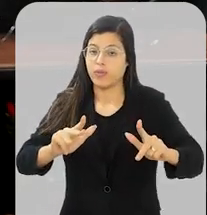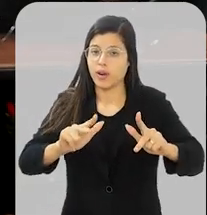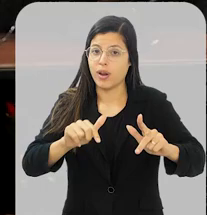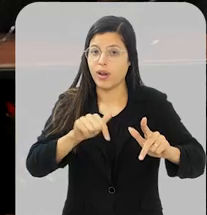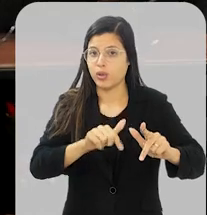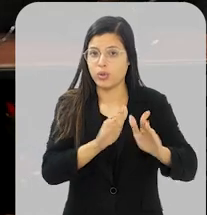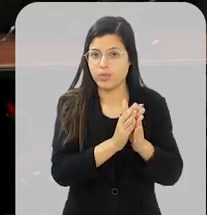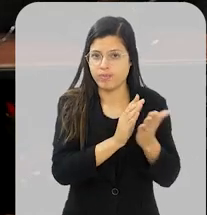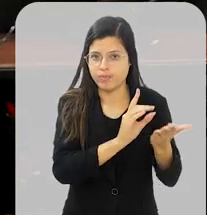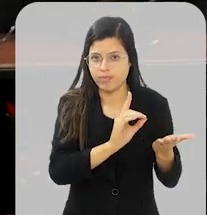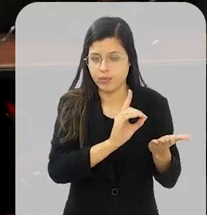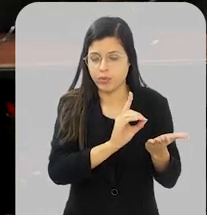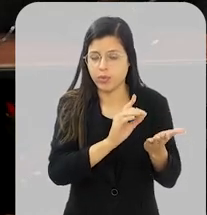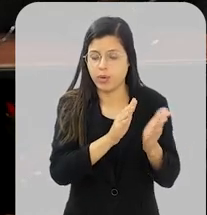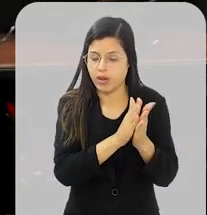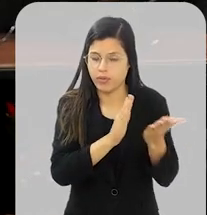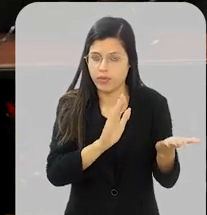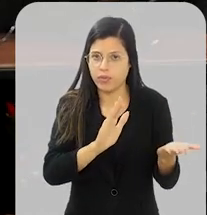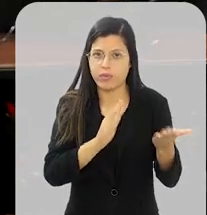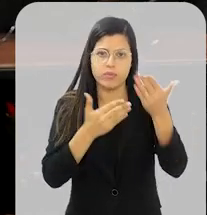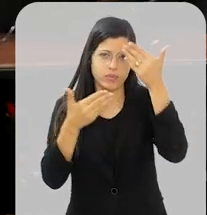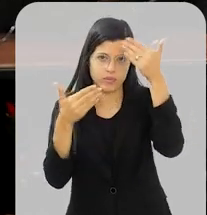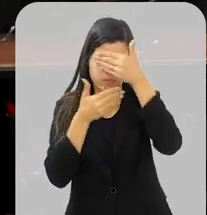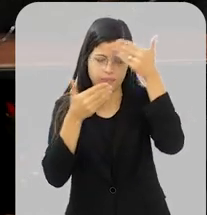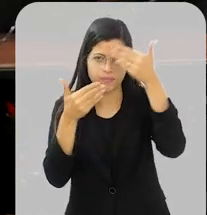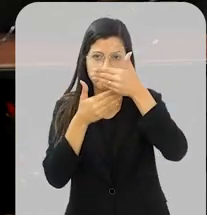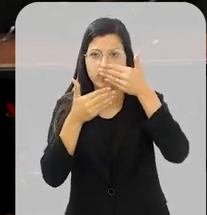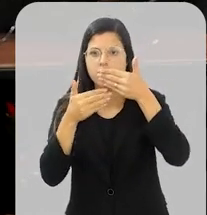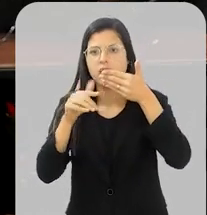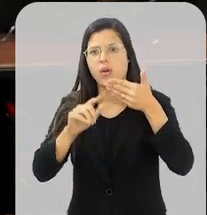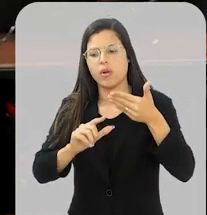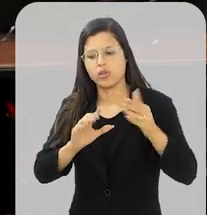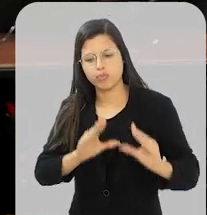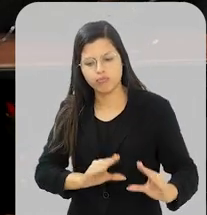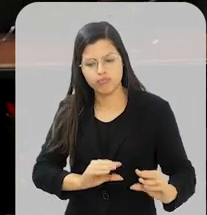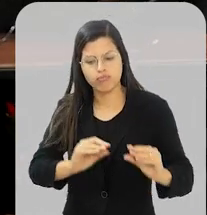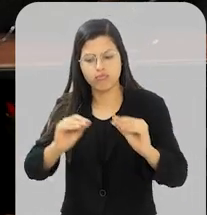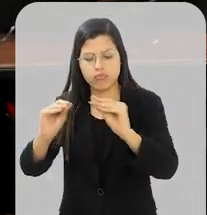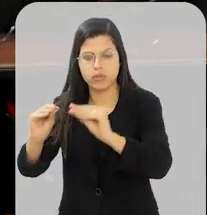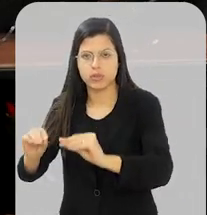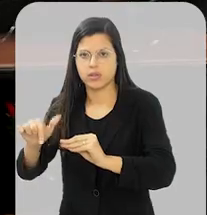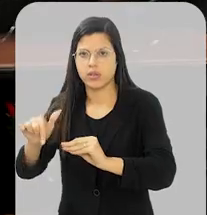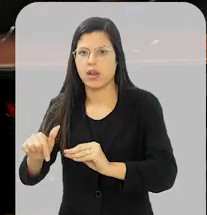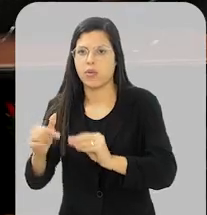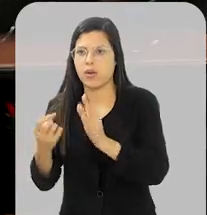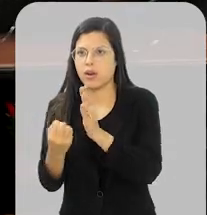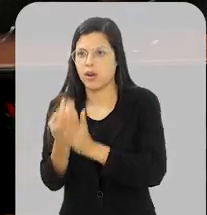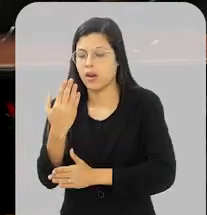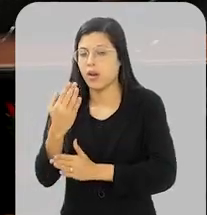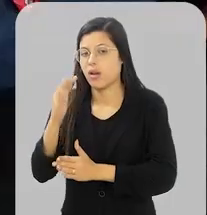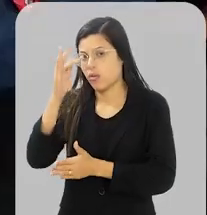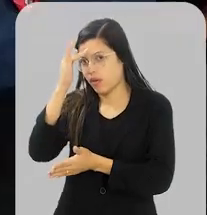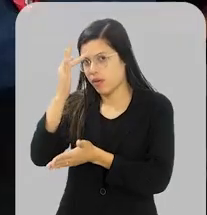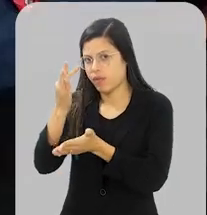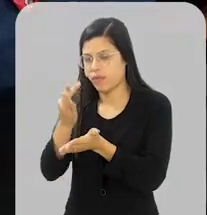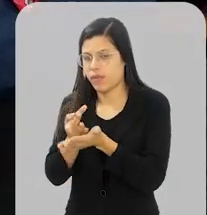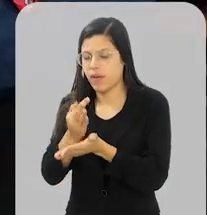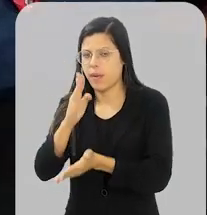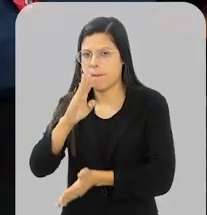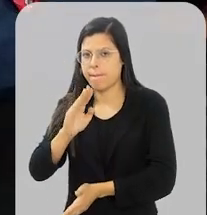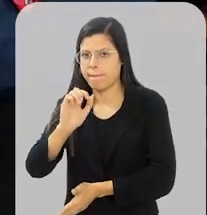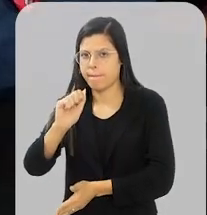diferenciava do Alcorão. Então, o que que eles fizeram? Eles saíram e fundaram a fé Bahá'í. Quer dizer,